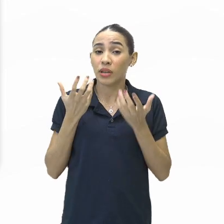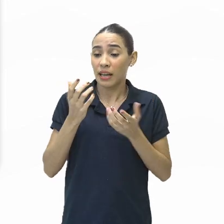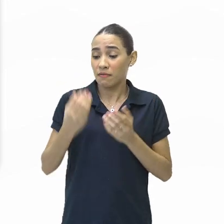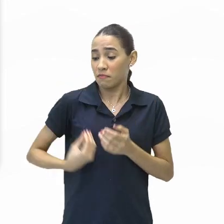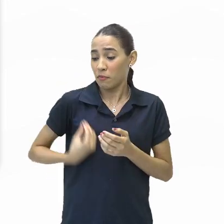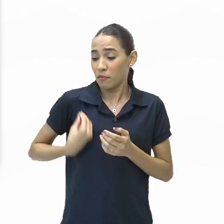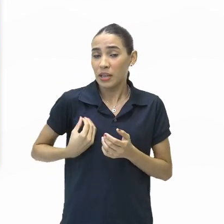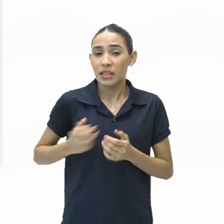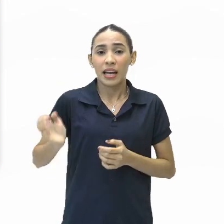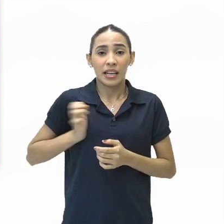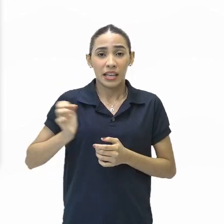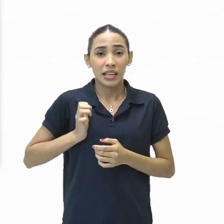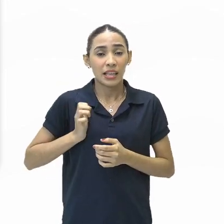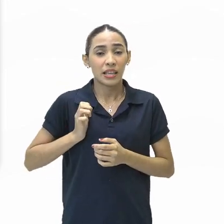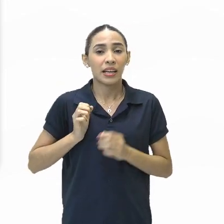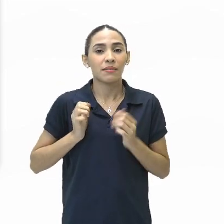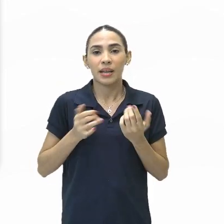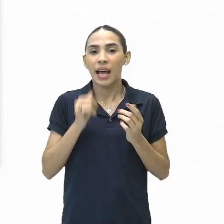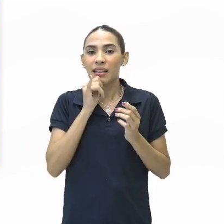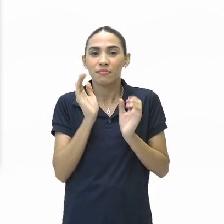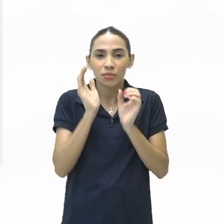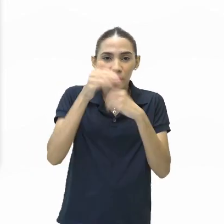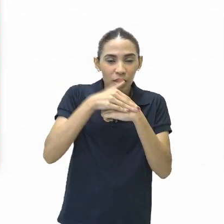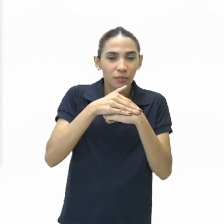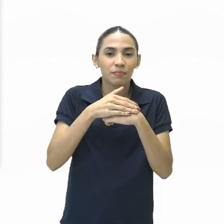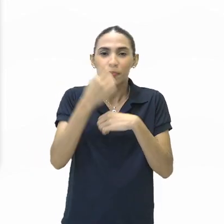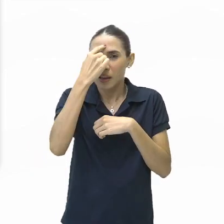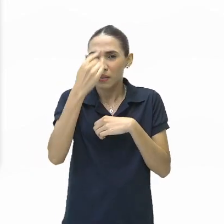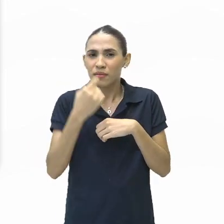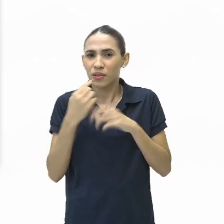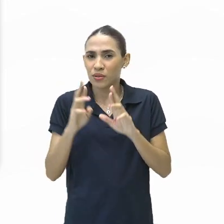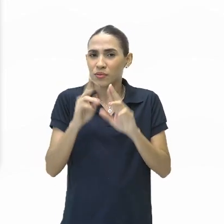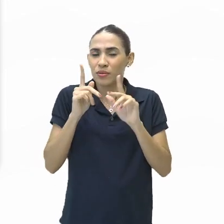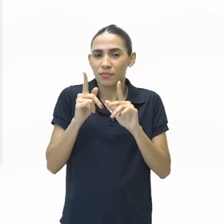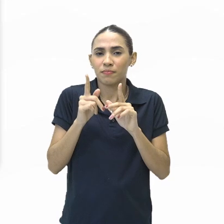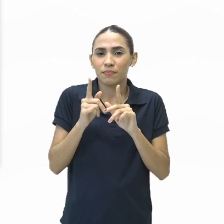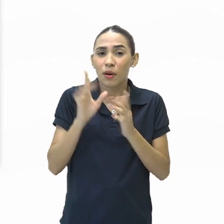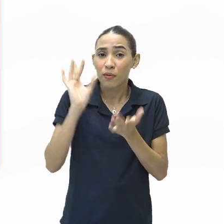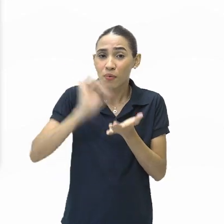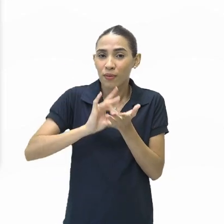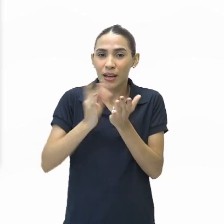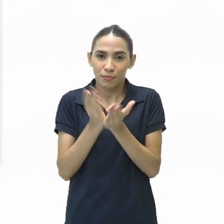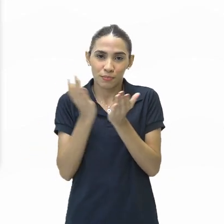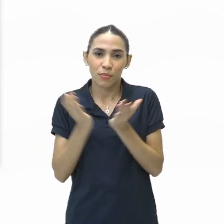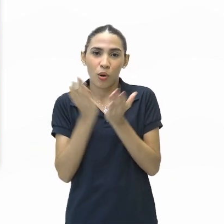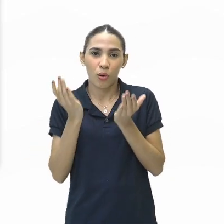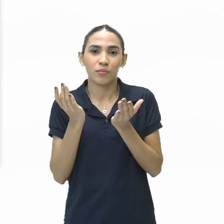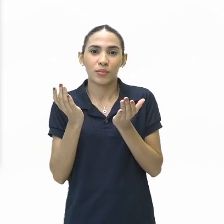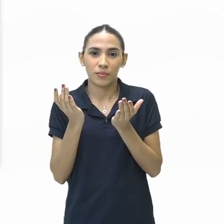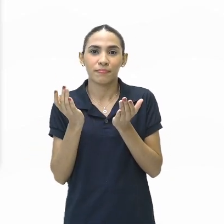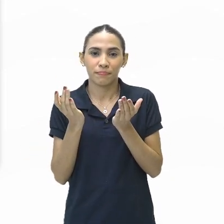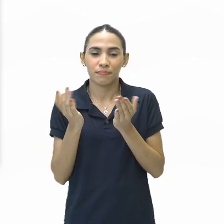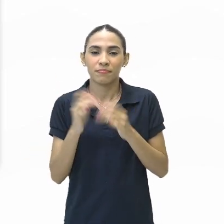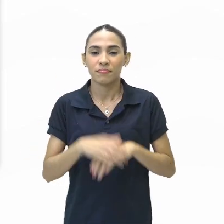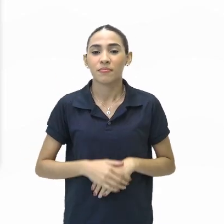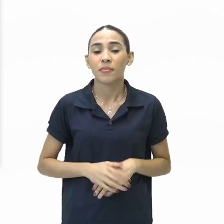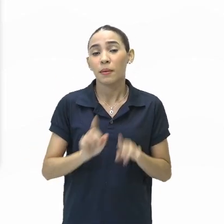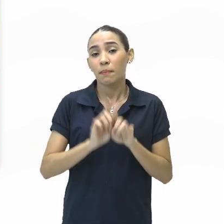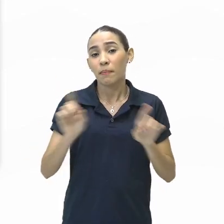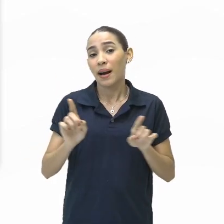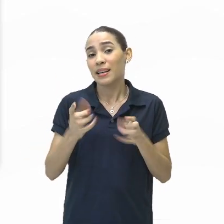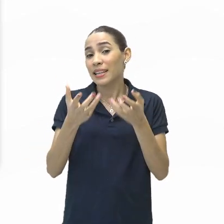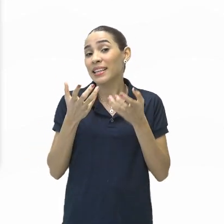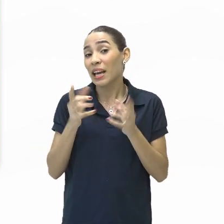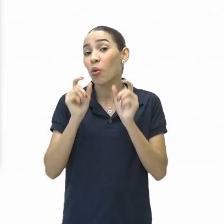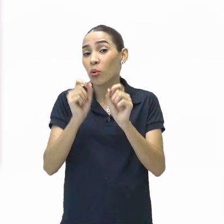e disfarça no luxo, né, das aparências as suas precárias condições econômicas. Ou seja, ele é pobre, mas